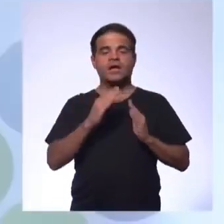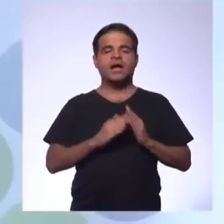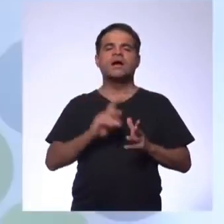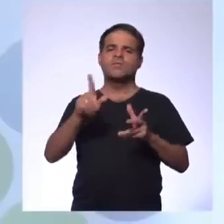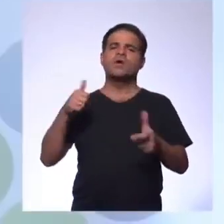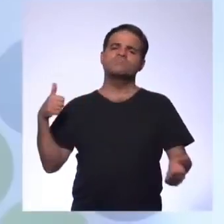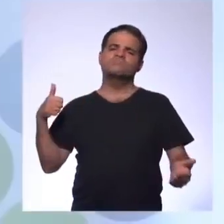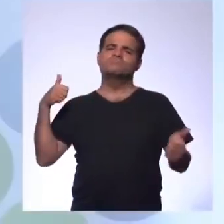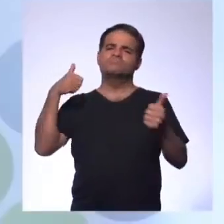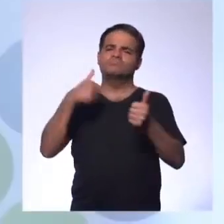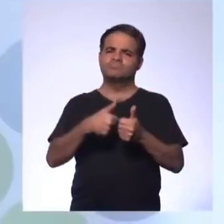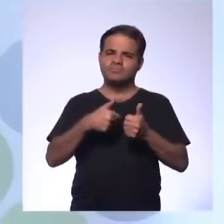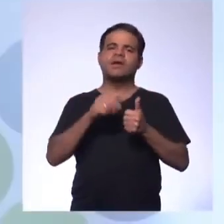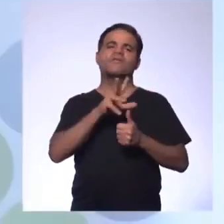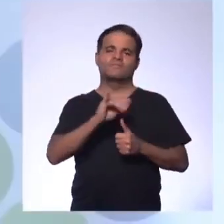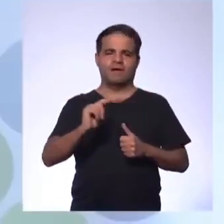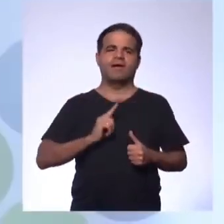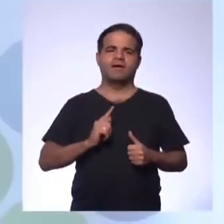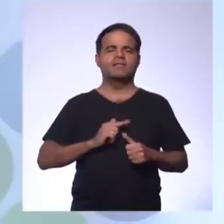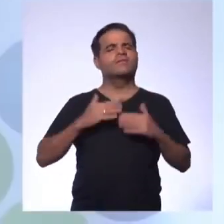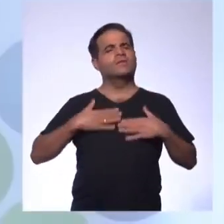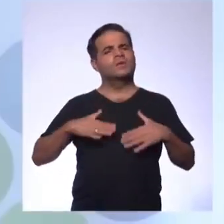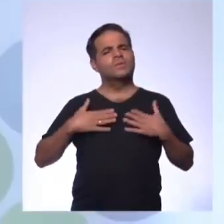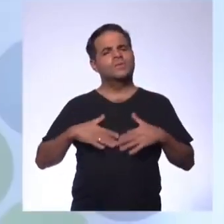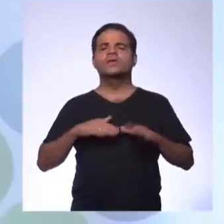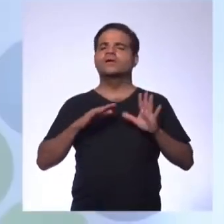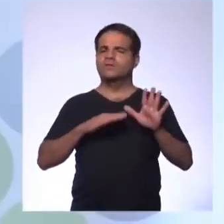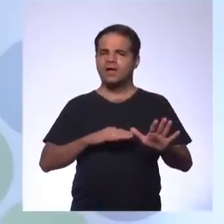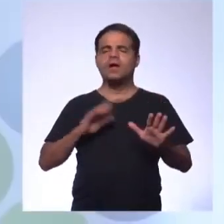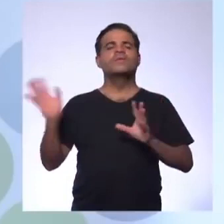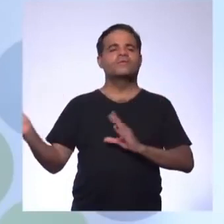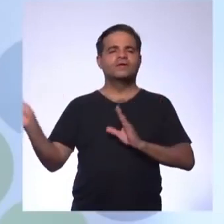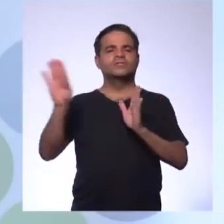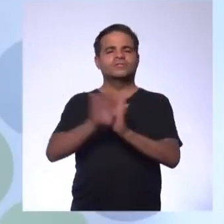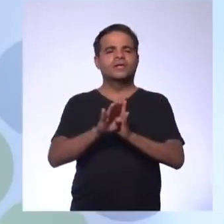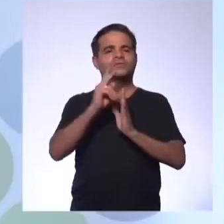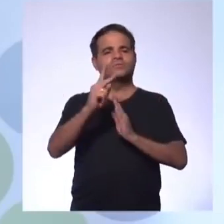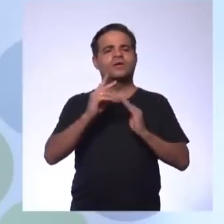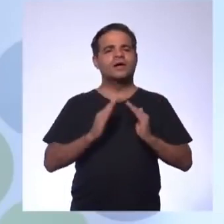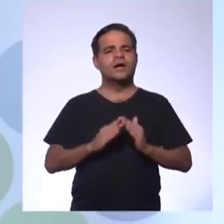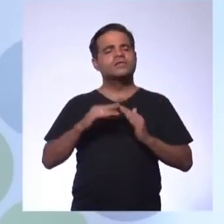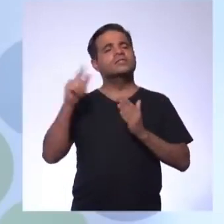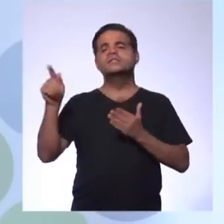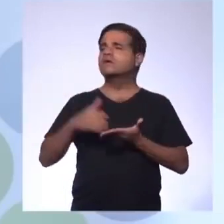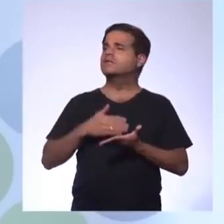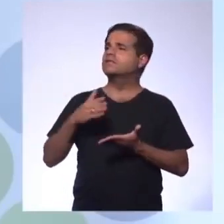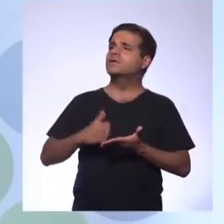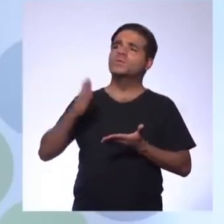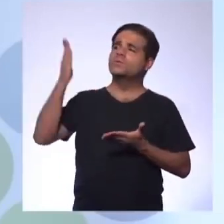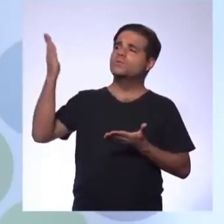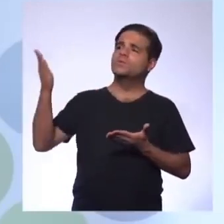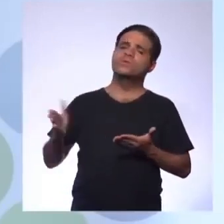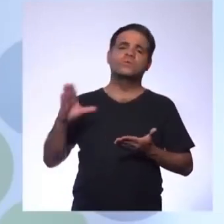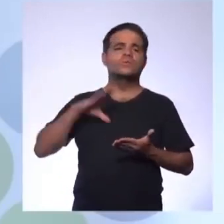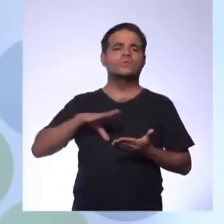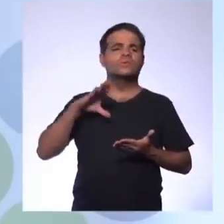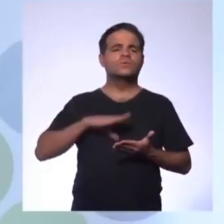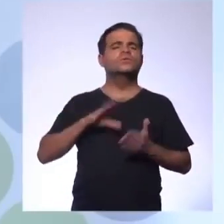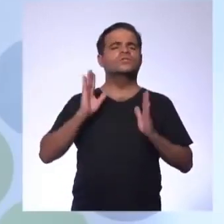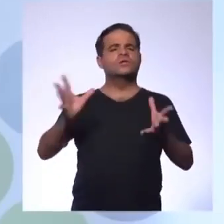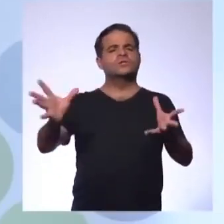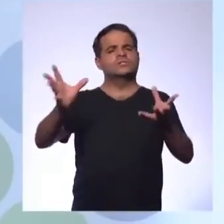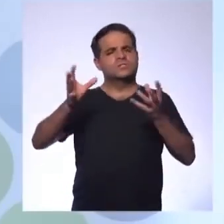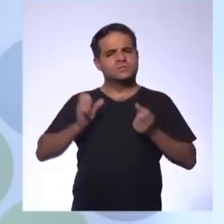breve você estará. Fica tranquilo, fica sossegado que ele chegará. Neste caderno de língua portuguesa, também você deve ter recebido um